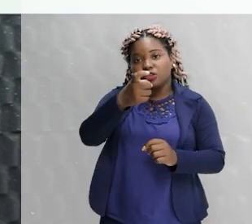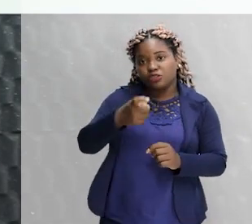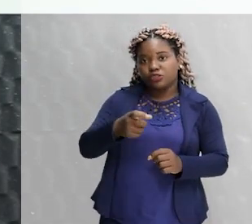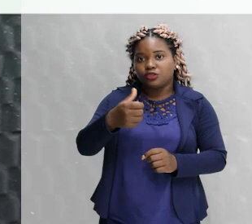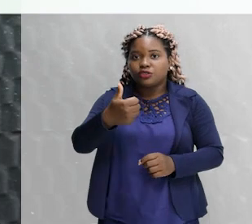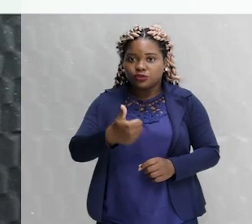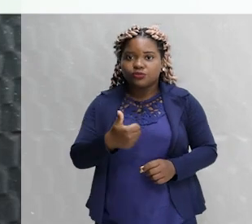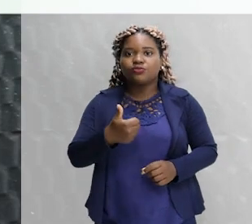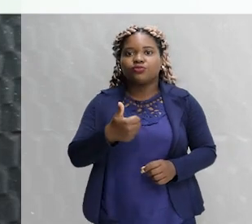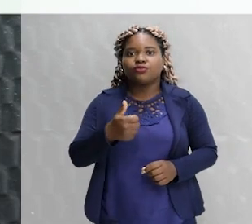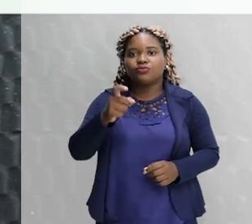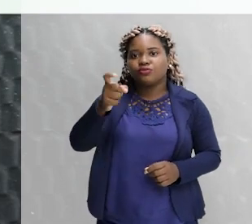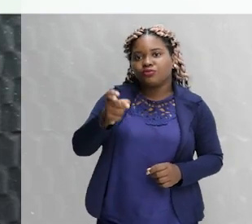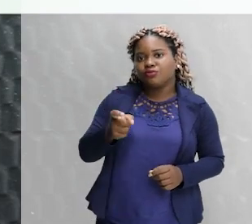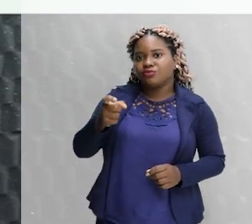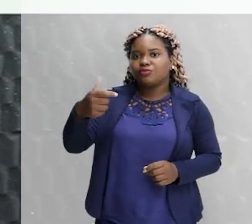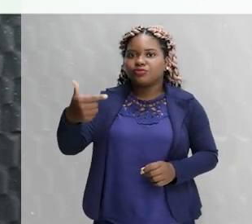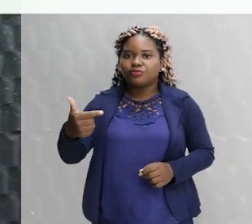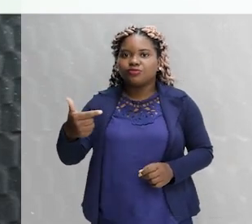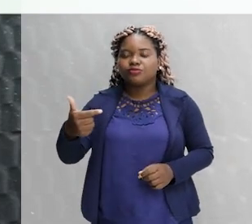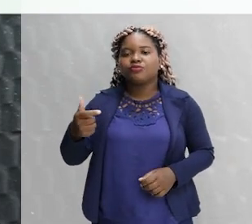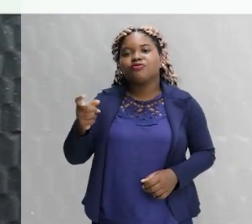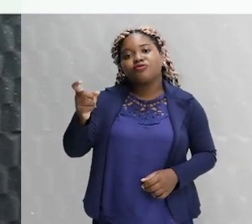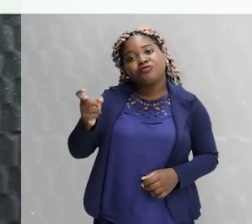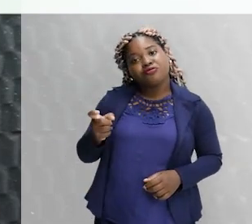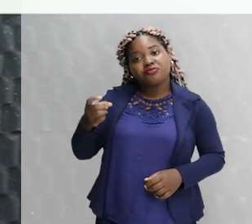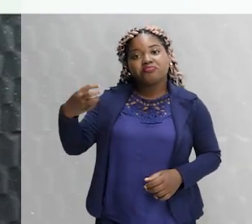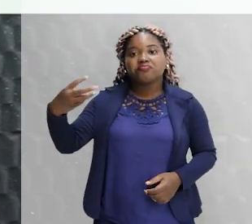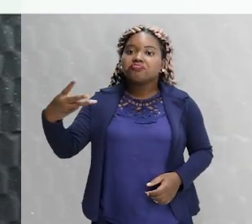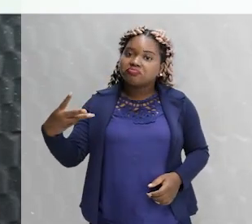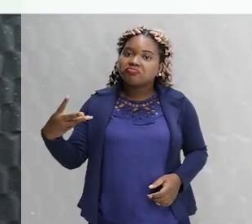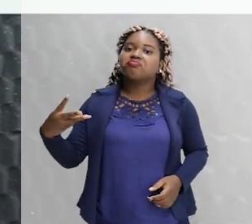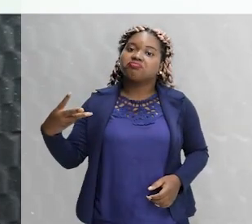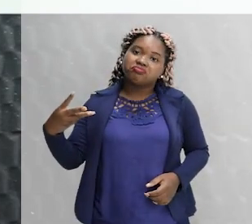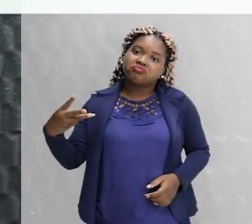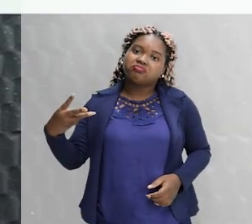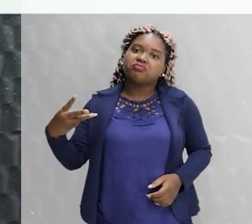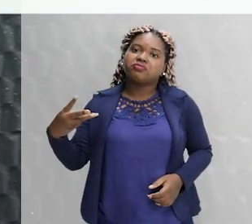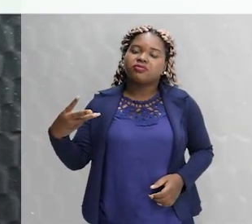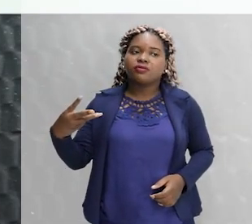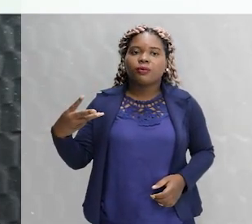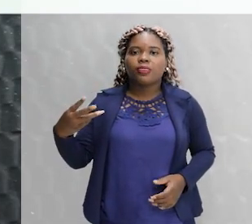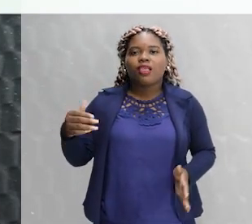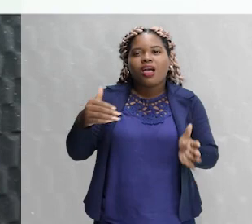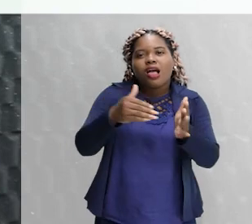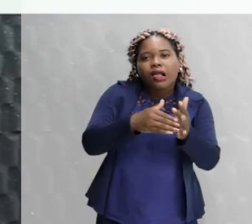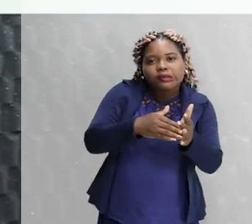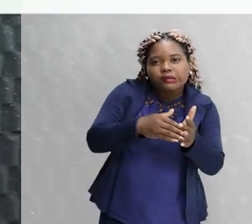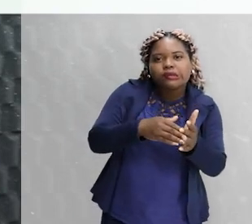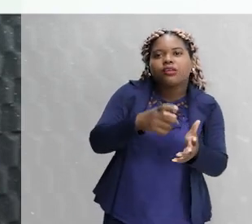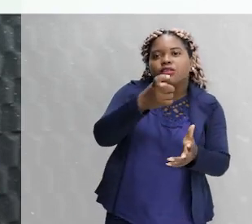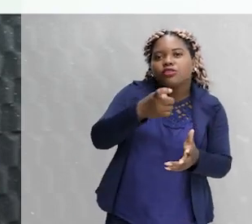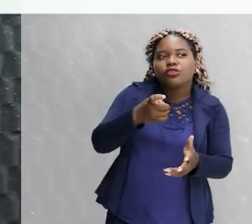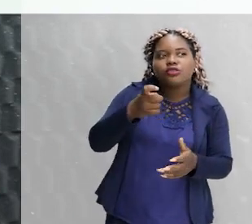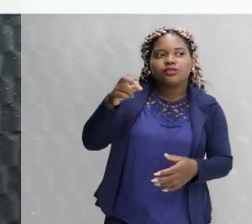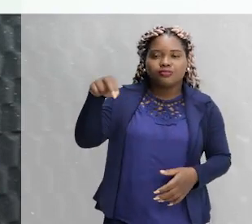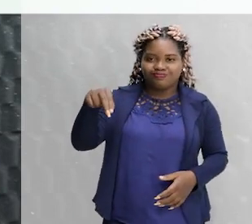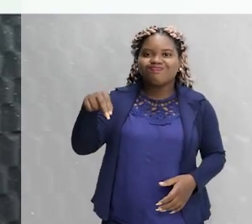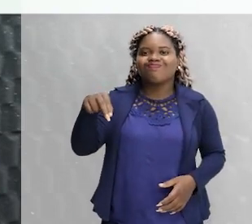geral, um valor x2, um valor x3, até um valor